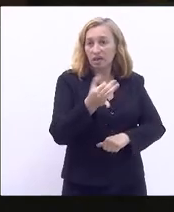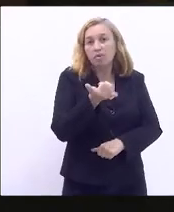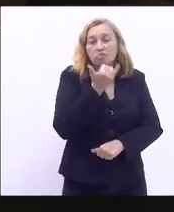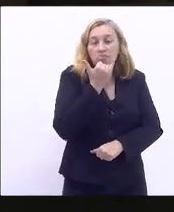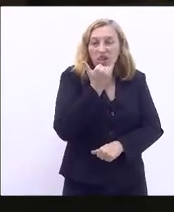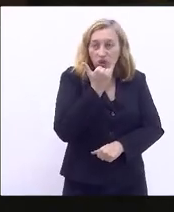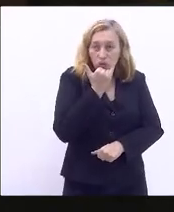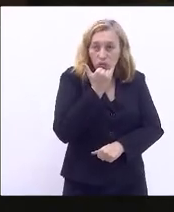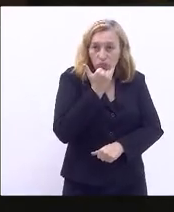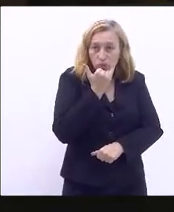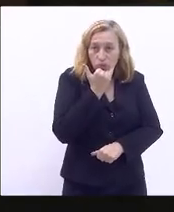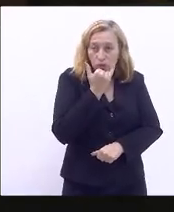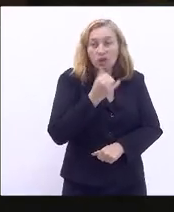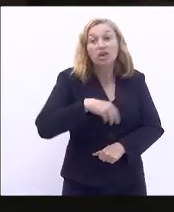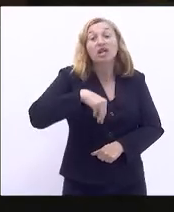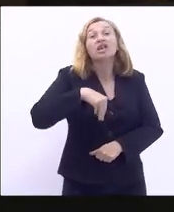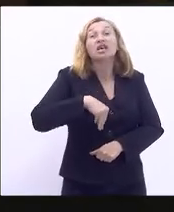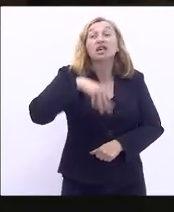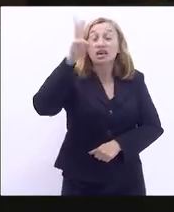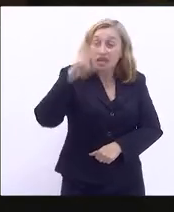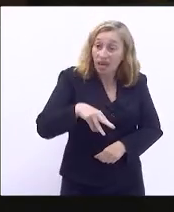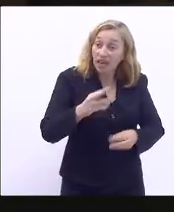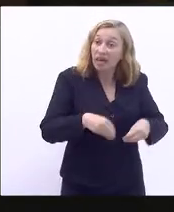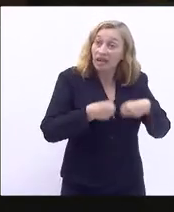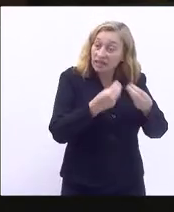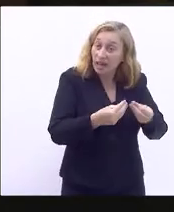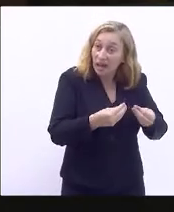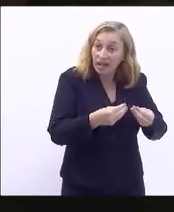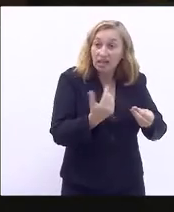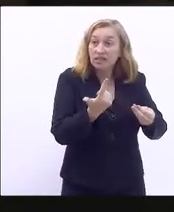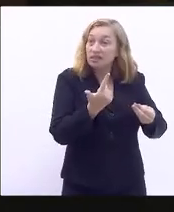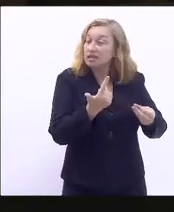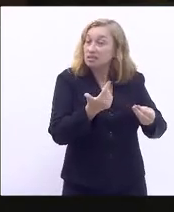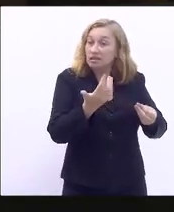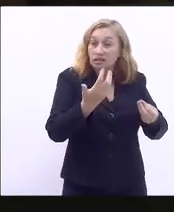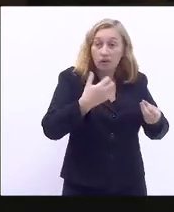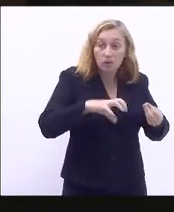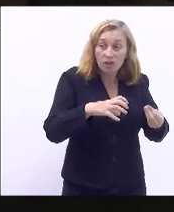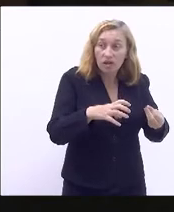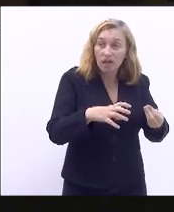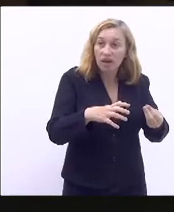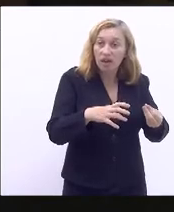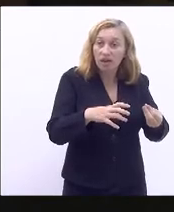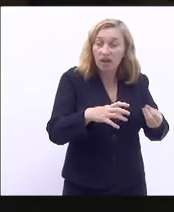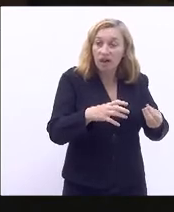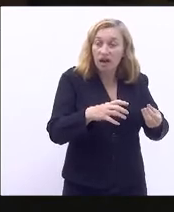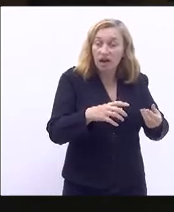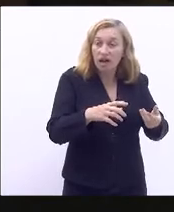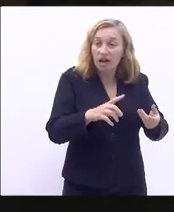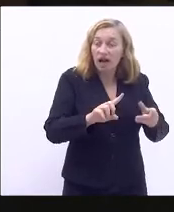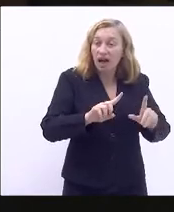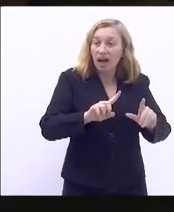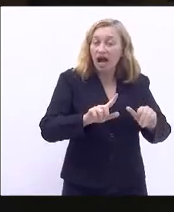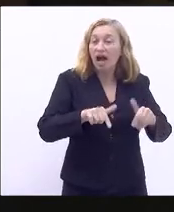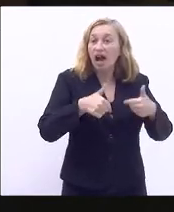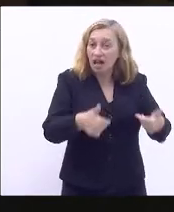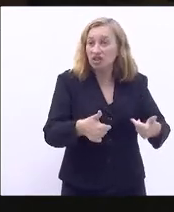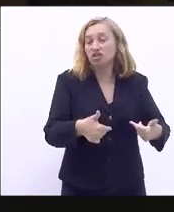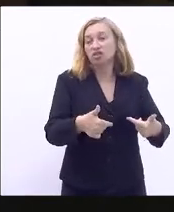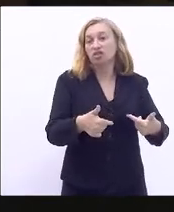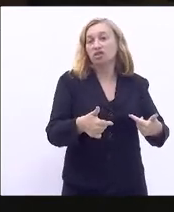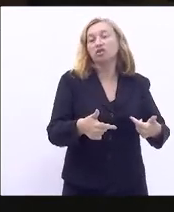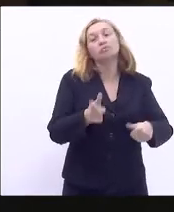Quem quer dar o benefício não quer fazer a contrapartida. Então, a gente, com muita tranquilidade, volto a dizer, enfrentamos